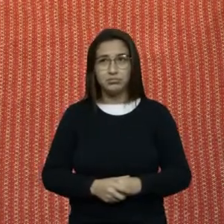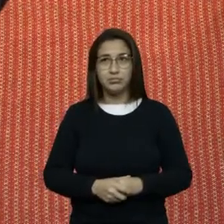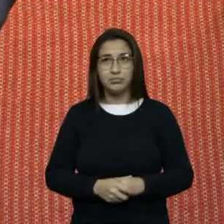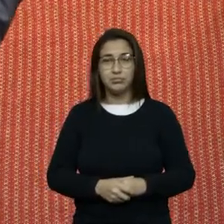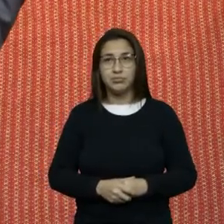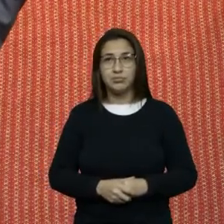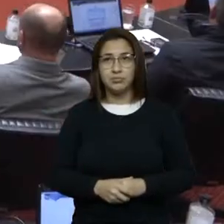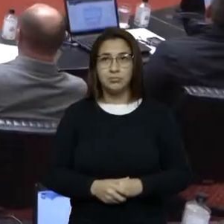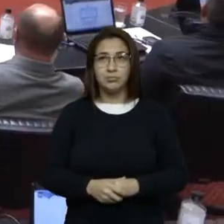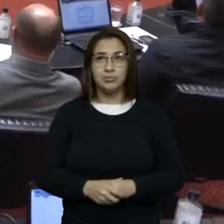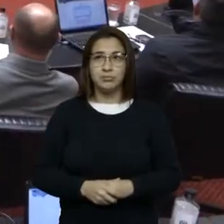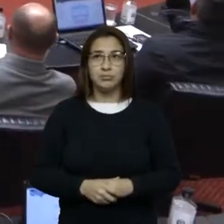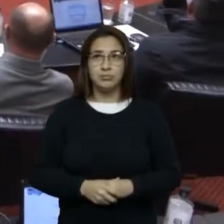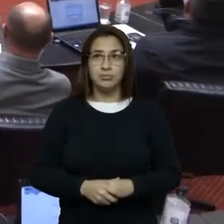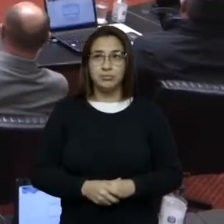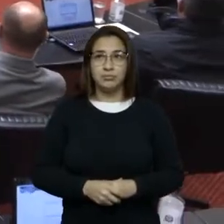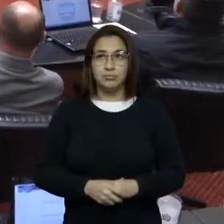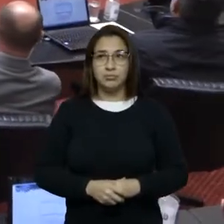G1